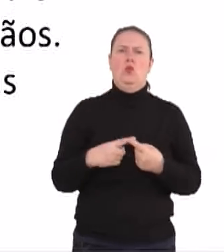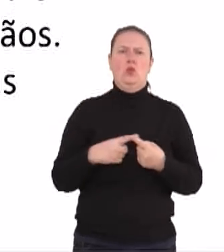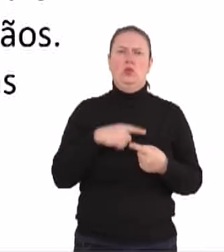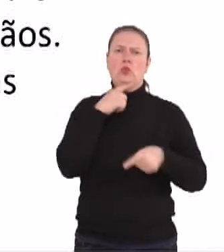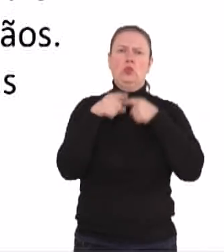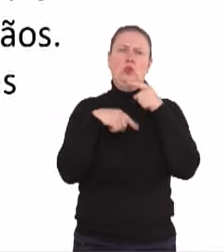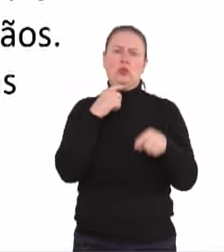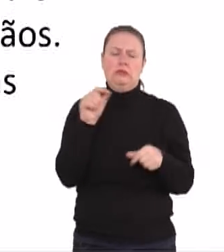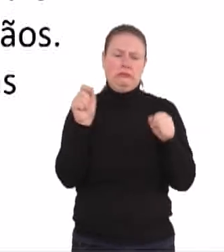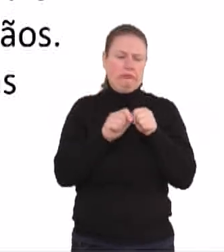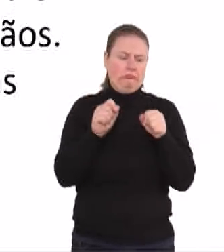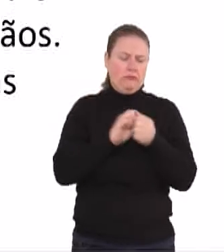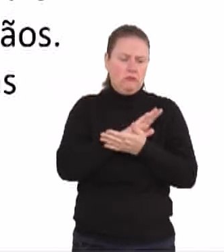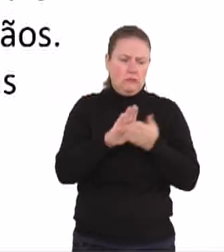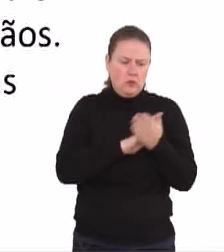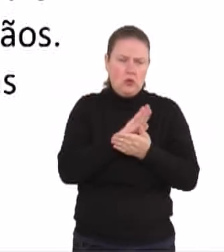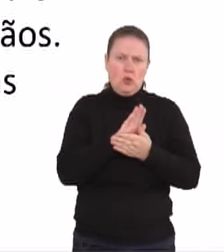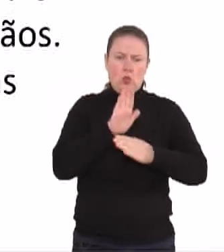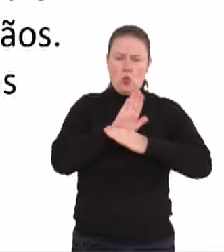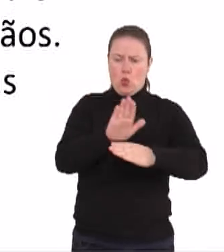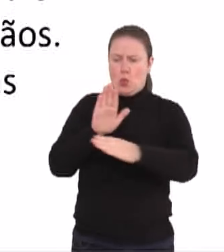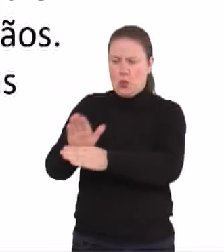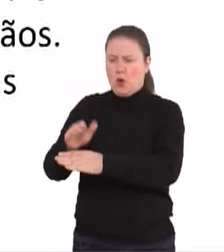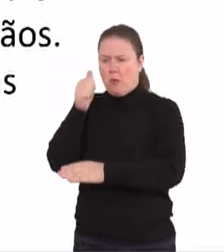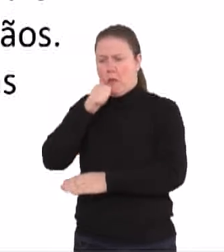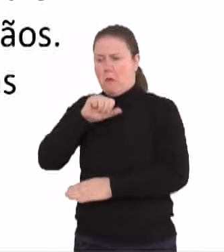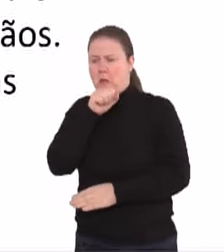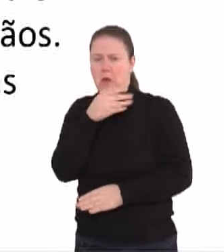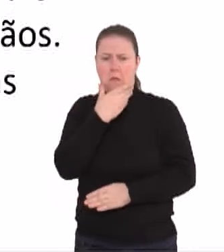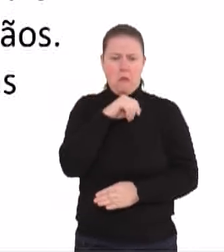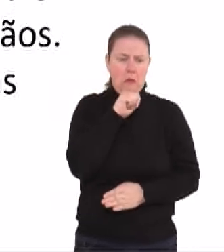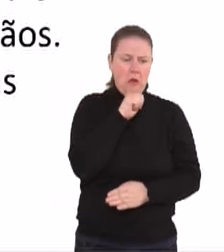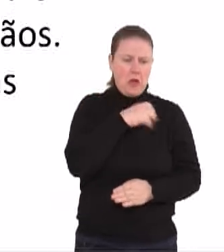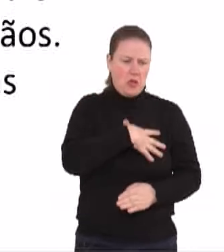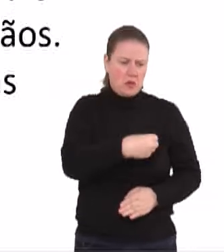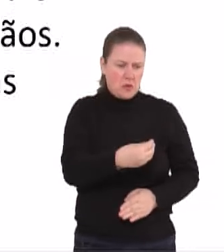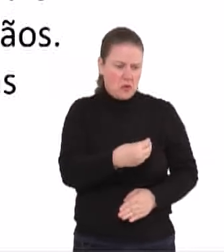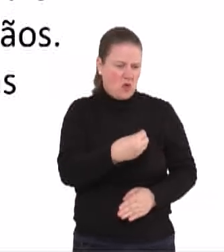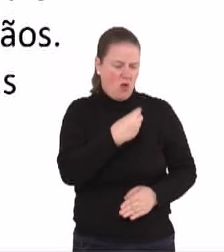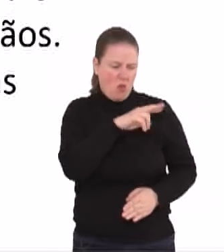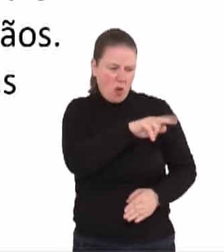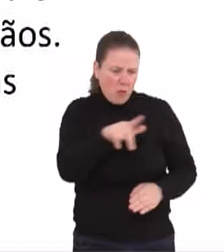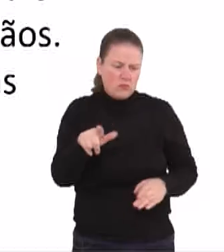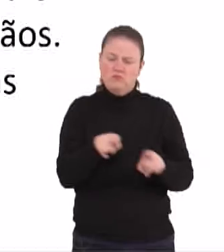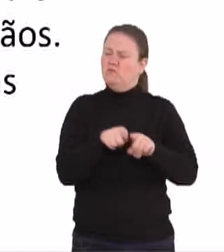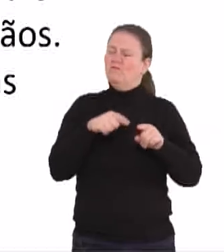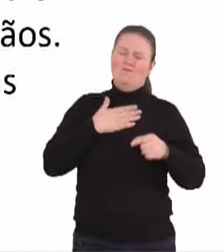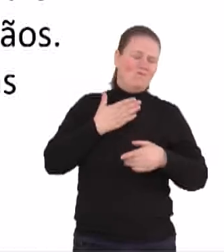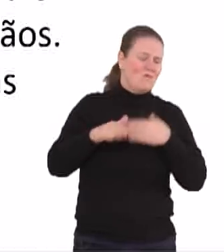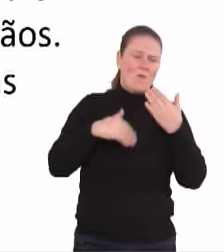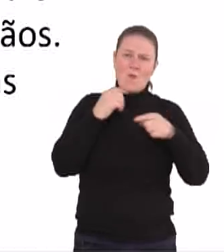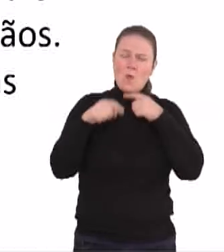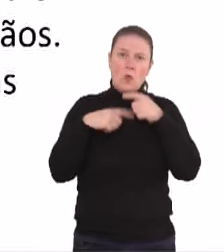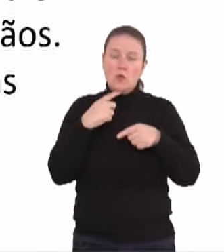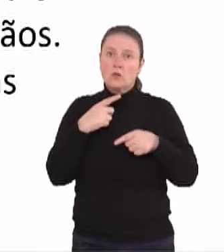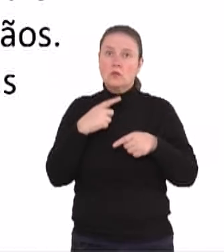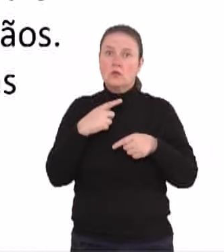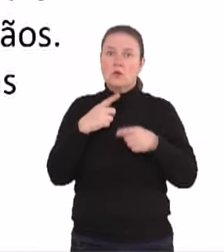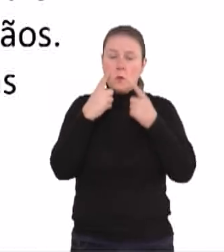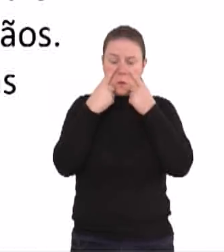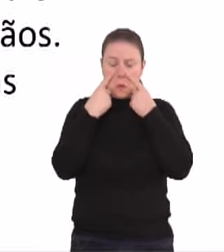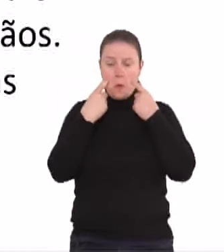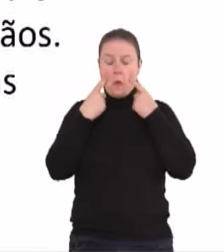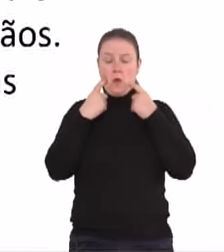útil em nada aos pais e aos irmãos. Para que ninguém percebesse suas lágrimas, escondia-as